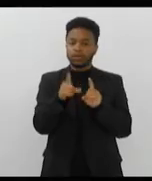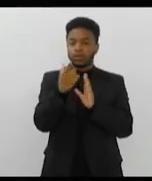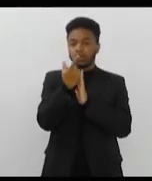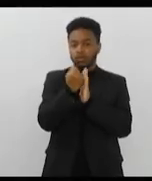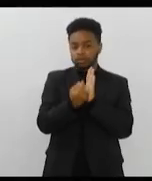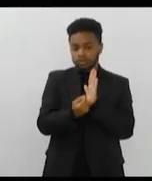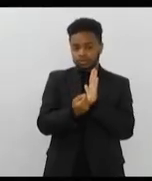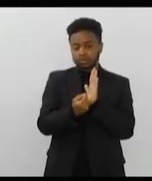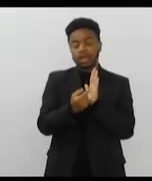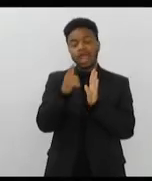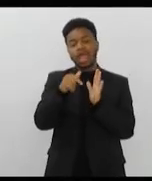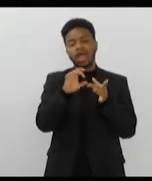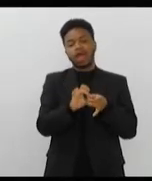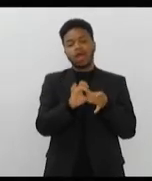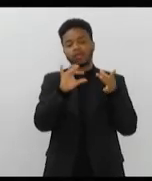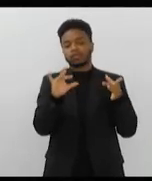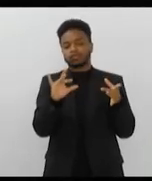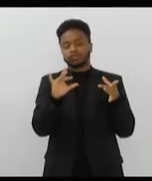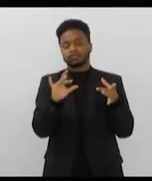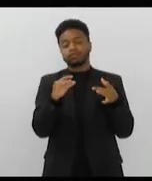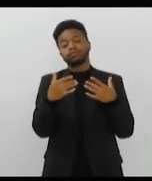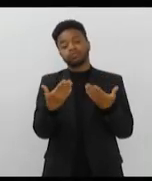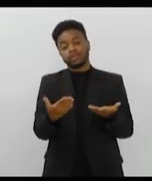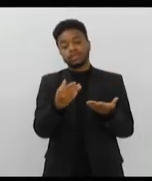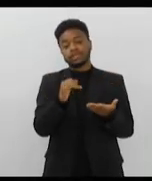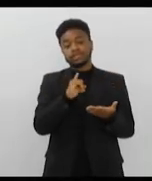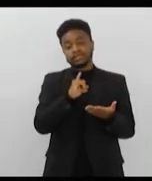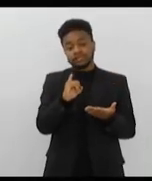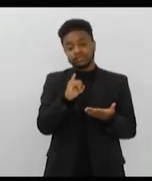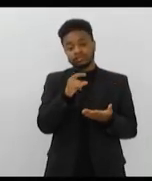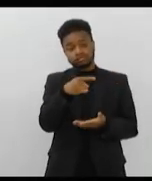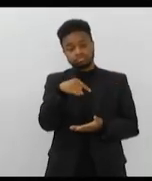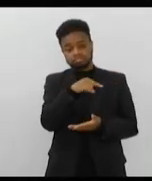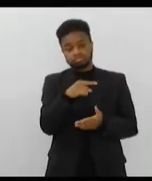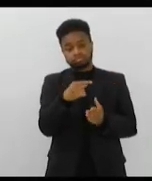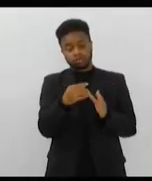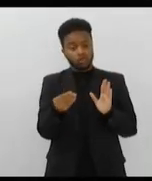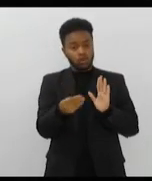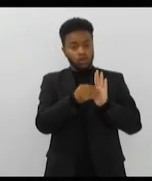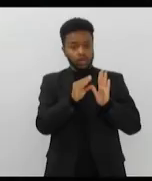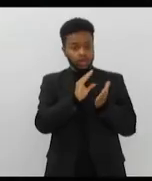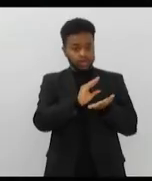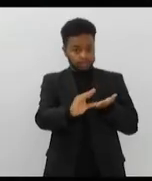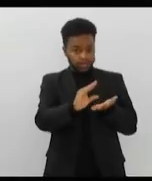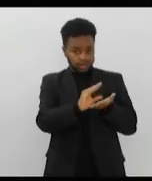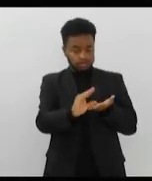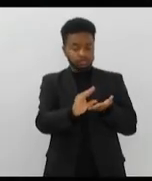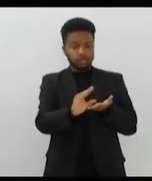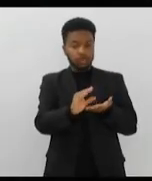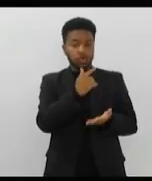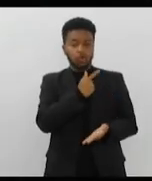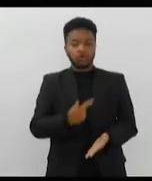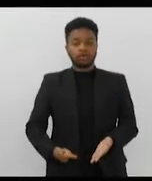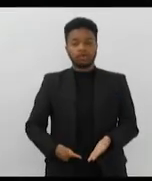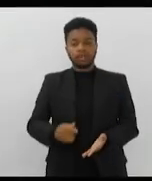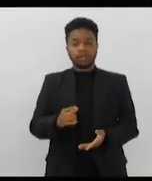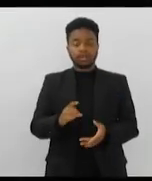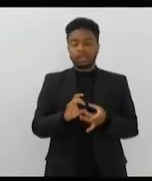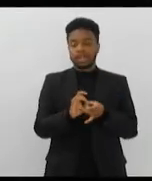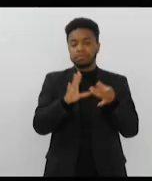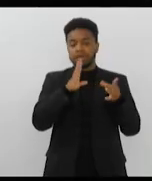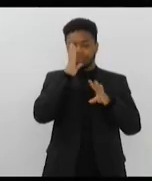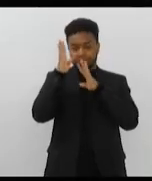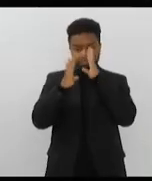é autorizativo. Você faz a emenda no orçamento, o governo libera para quem ele quiser e